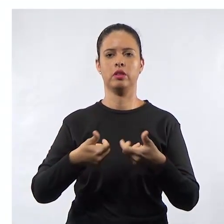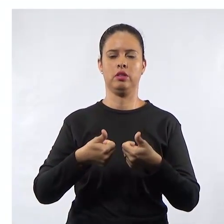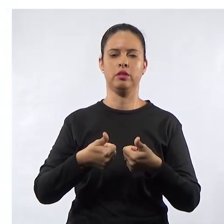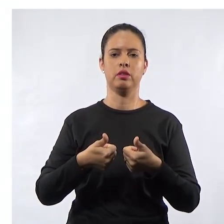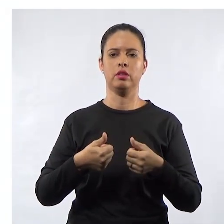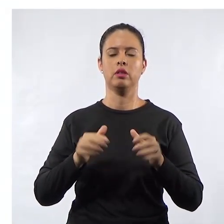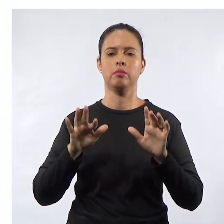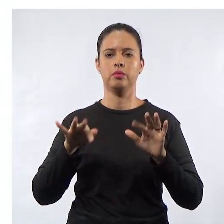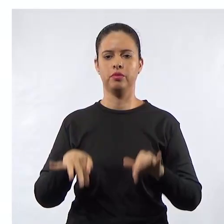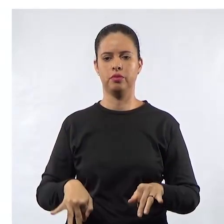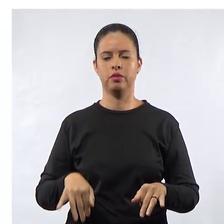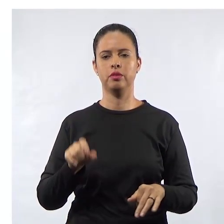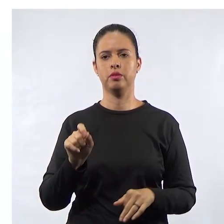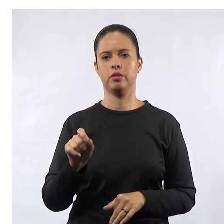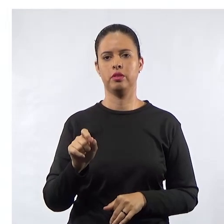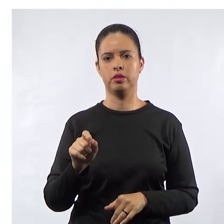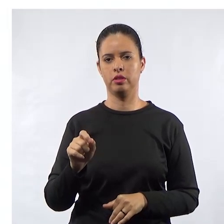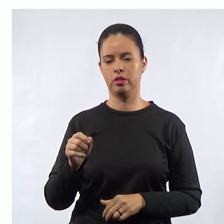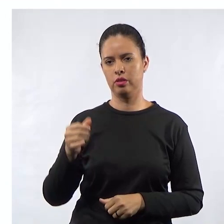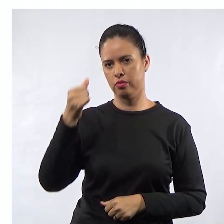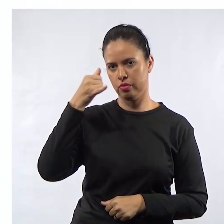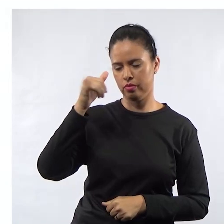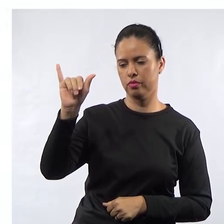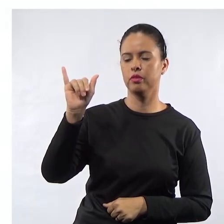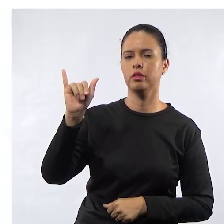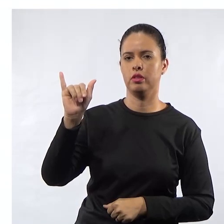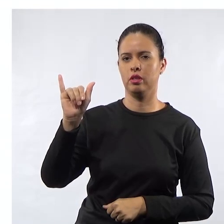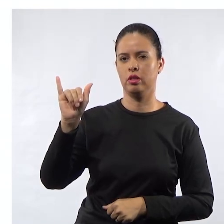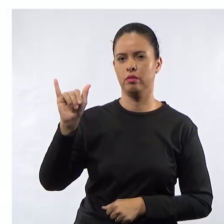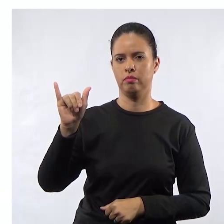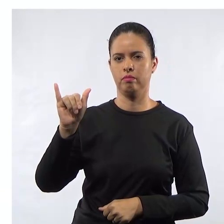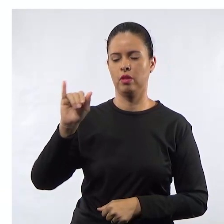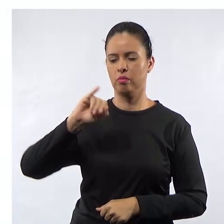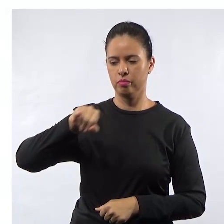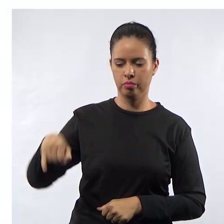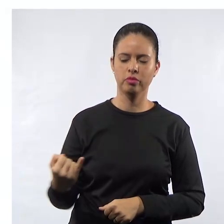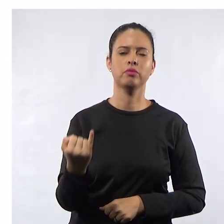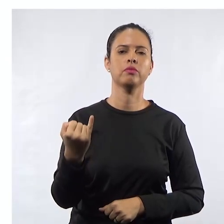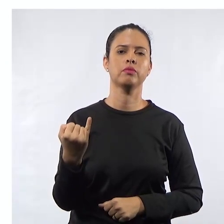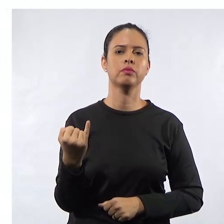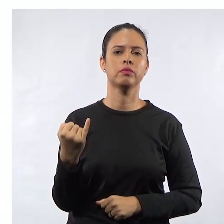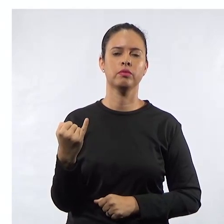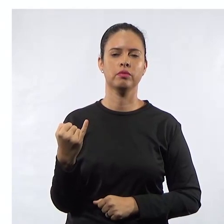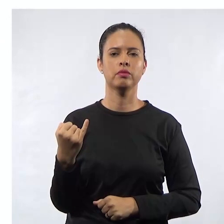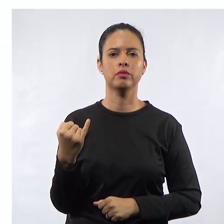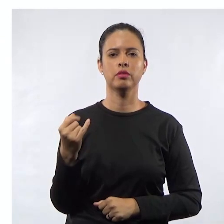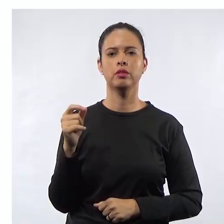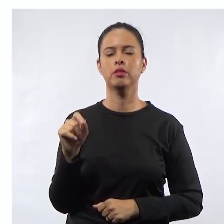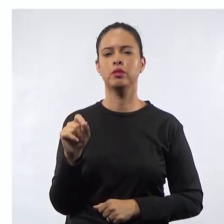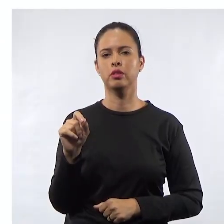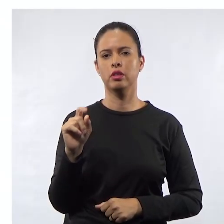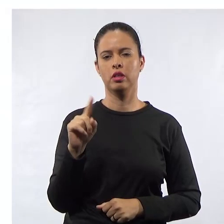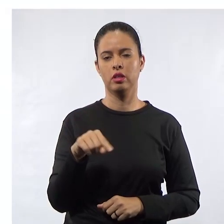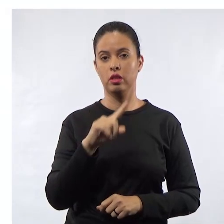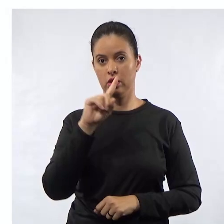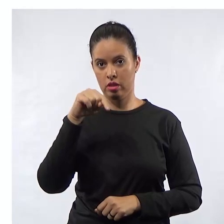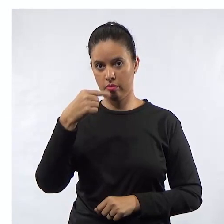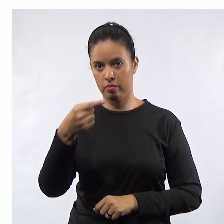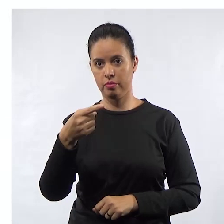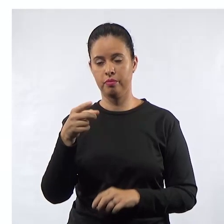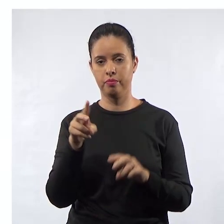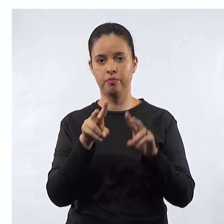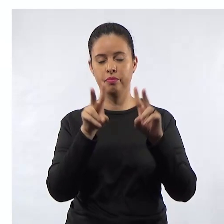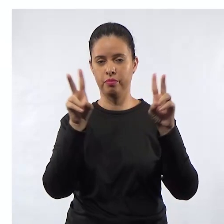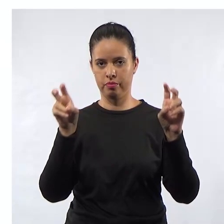da segurança e qualidade. E, por fim, o princípio do combate ao abuso, tá? A gente vai ver em algum momento aqui da nossa